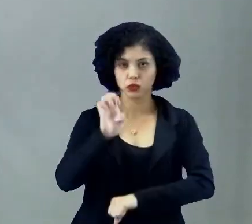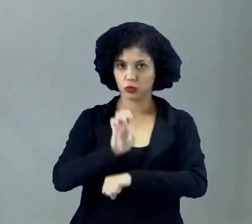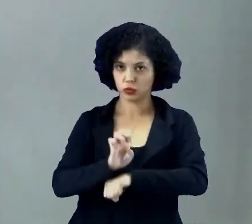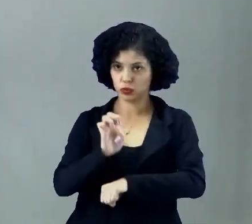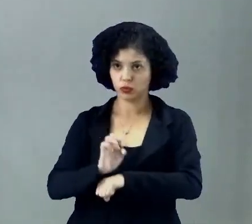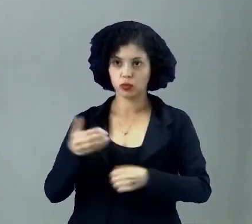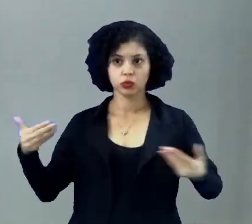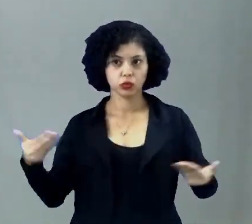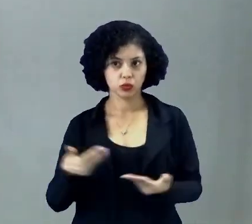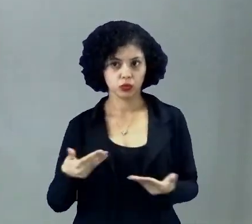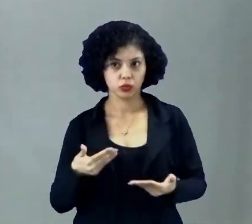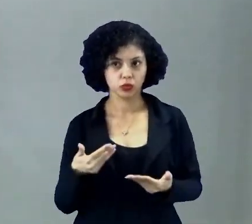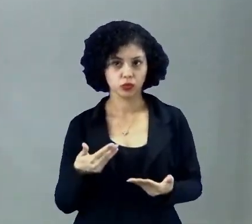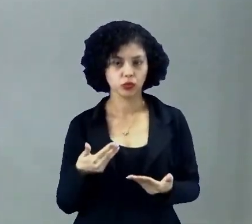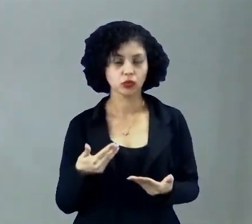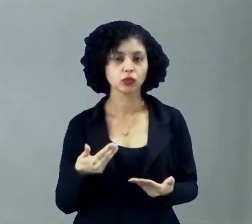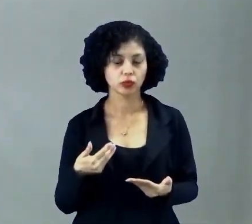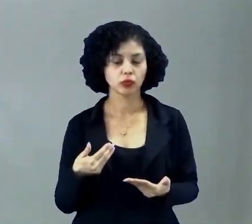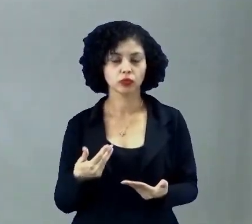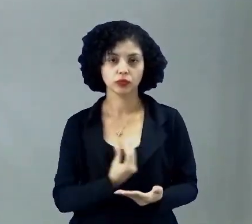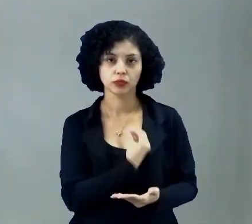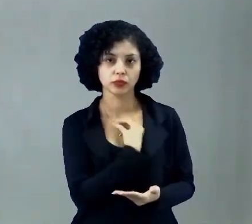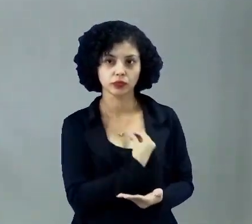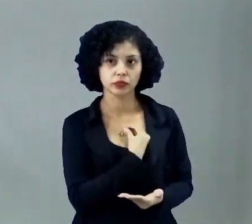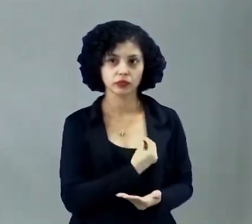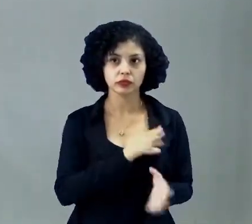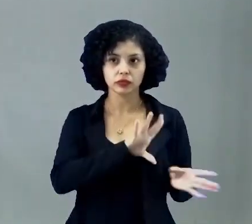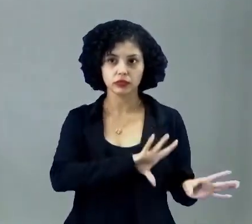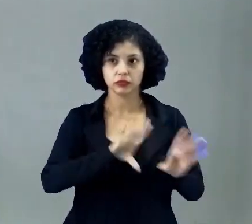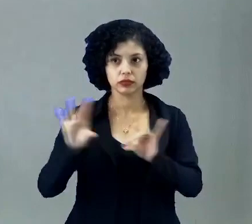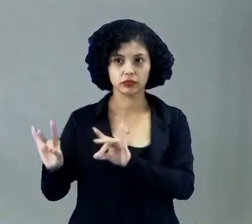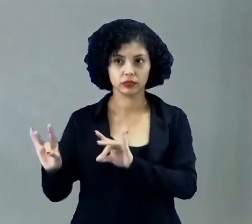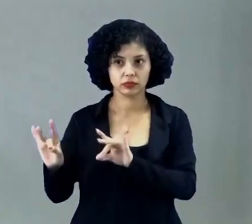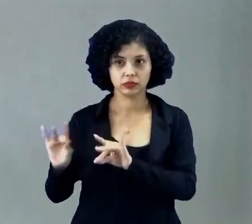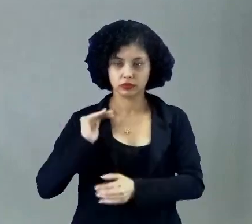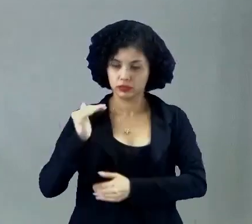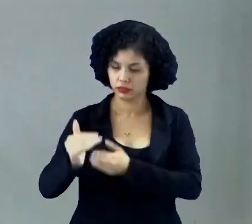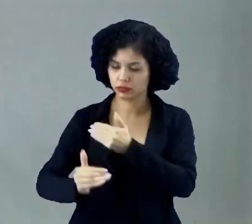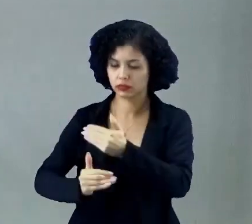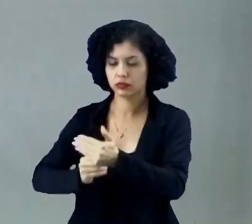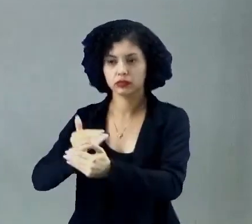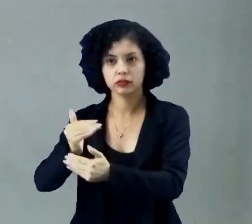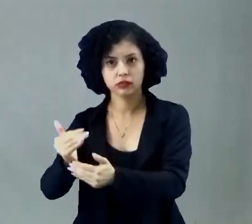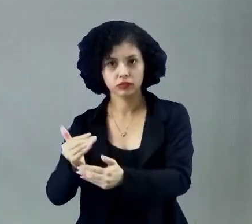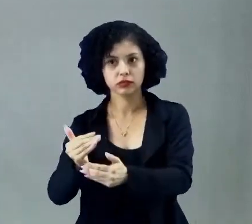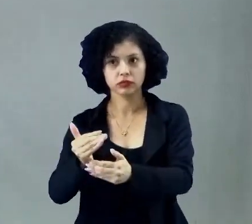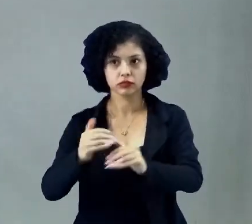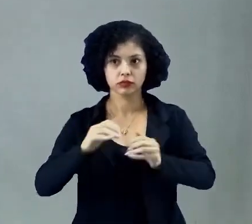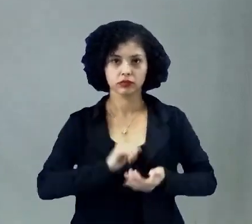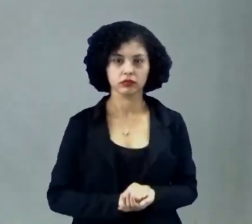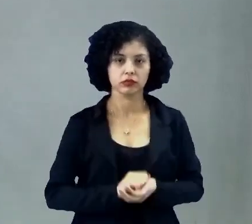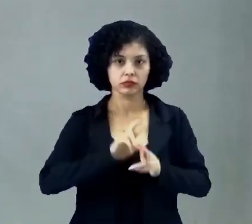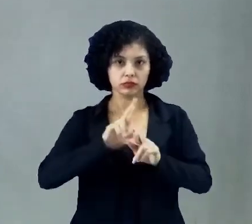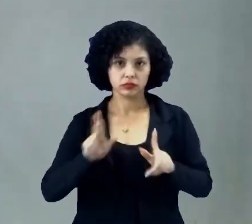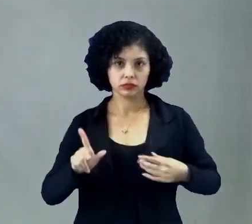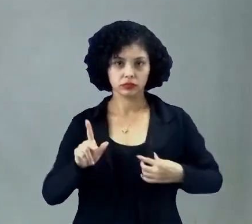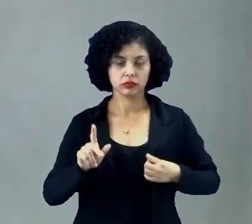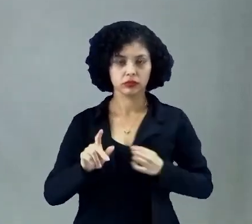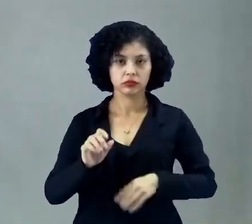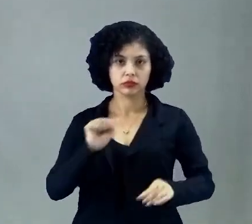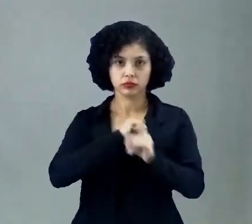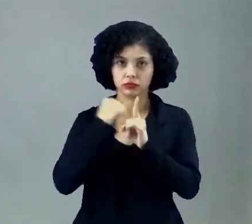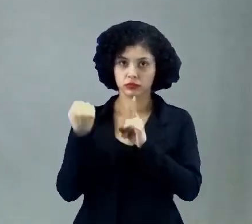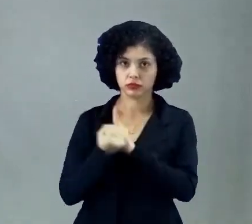Estado que nós vivemos na atualidade, ela vem do processo de desagregação da